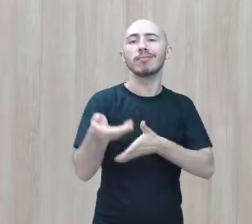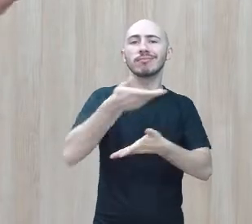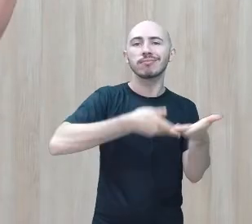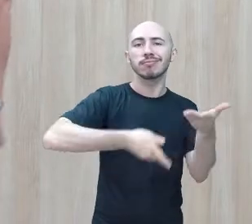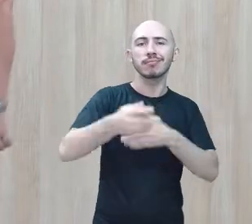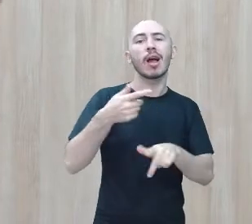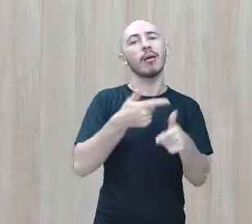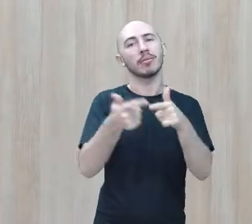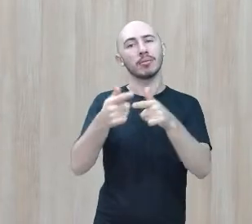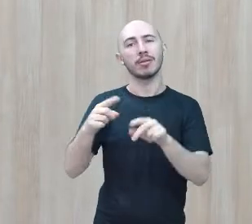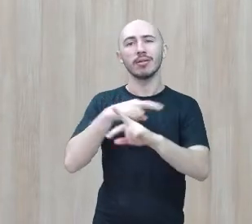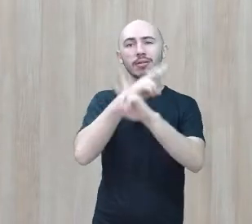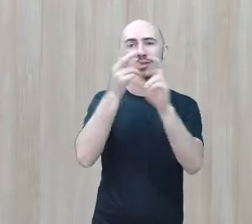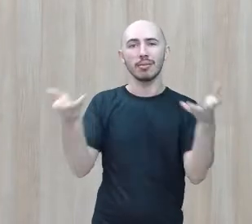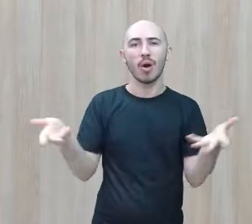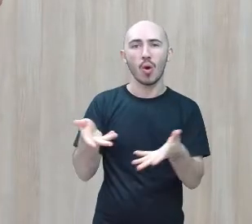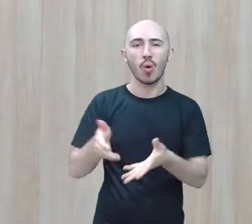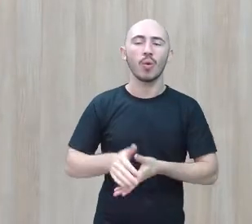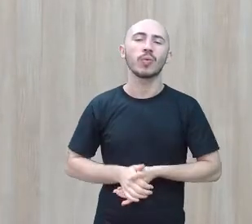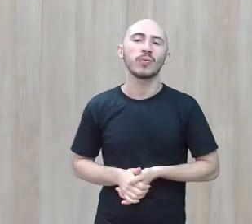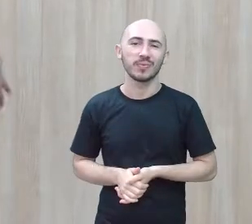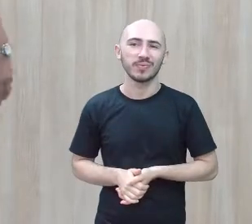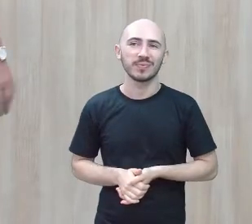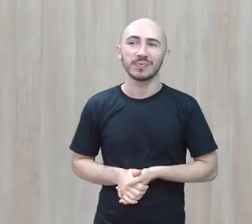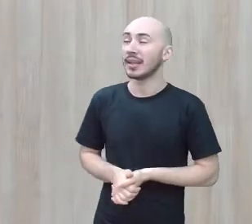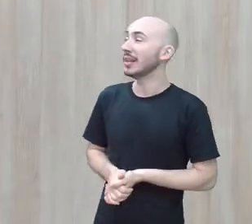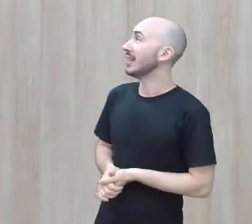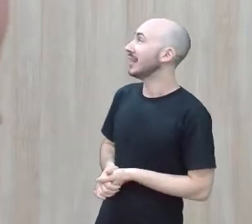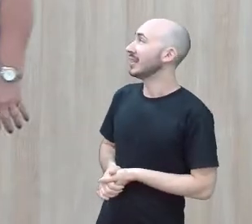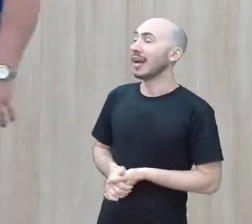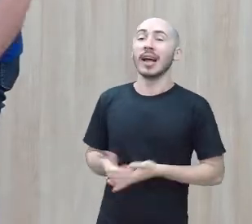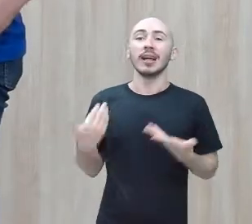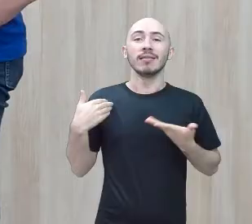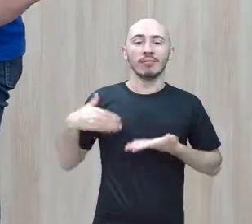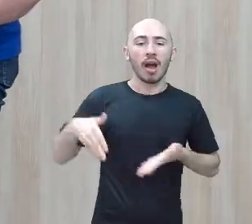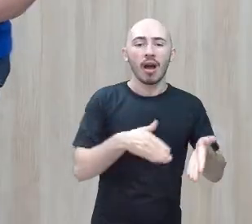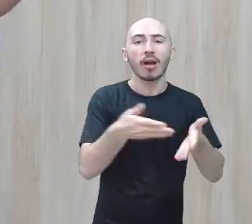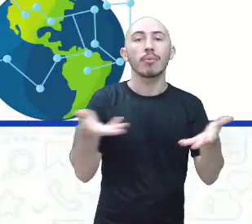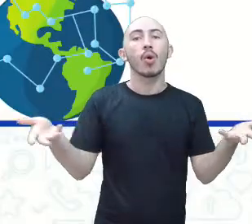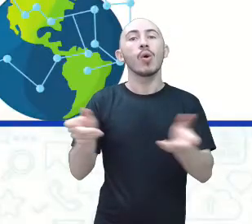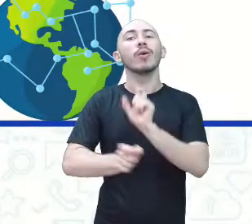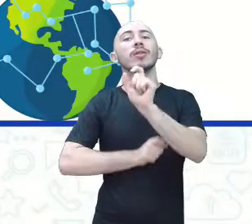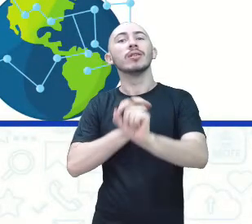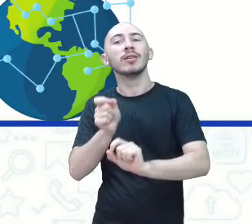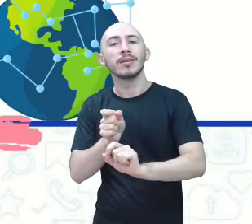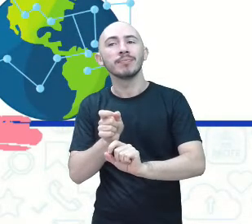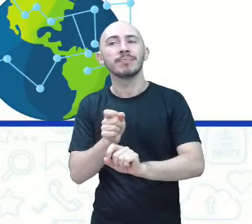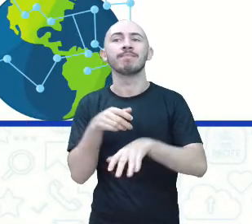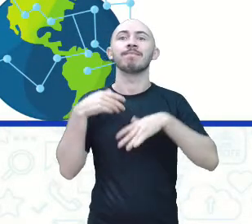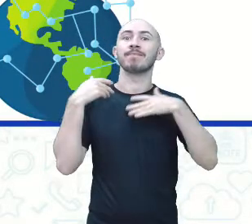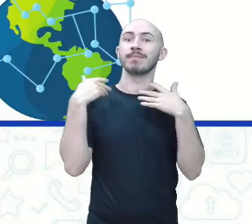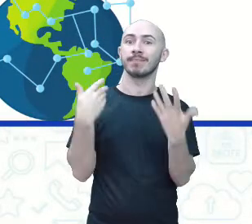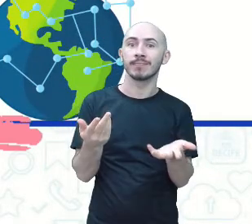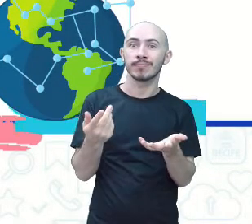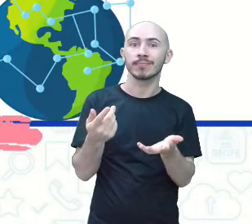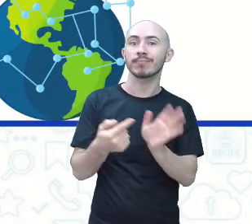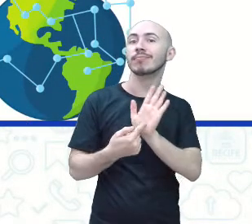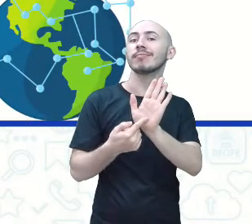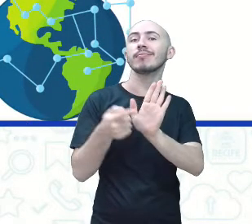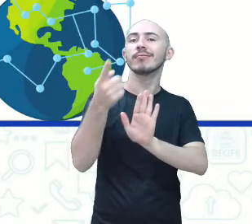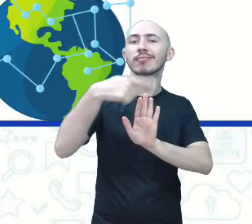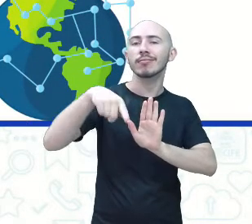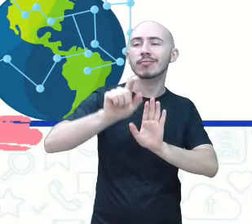que vamos conversar. E aí vem a nossa trilha. A nossa trilha hoje, eu estou trazendo para